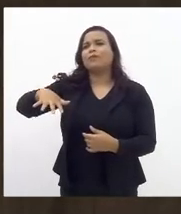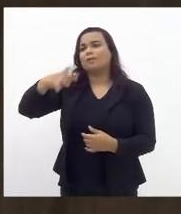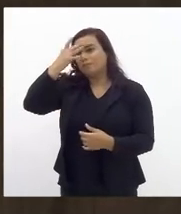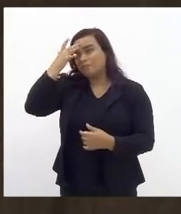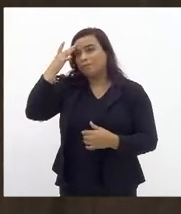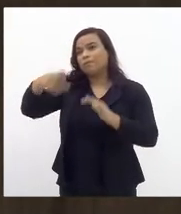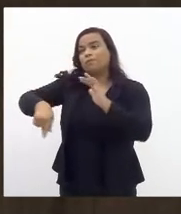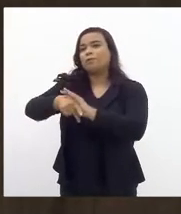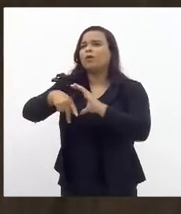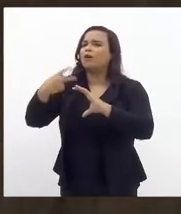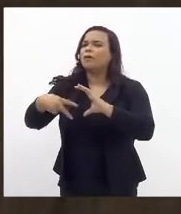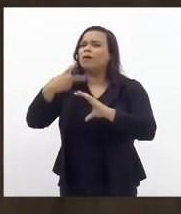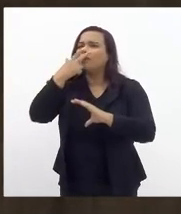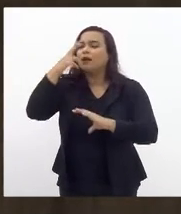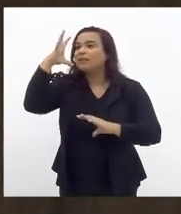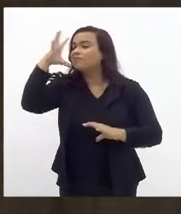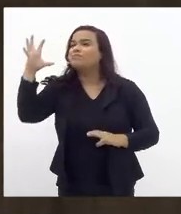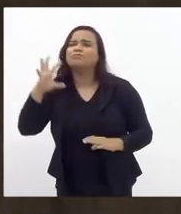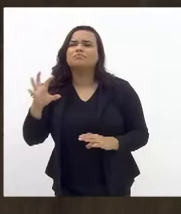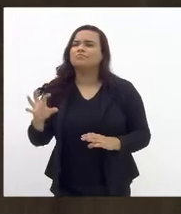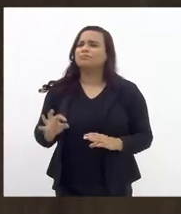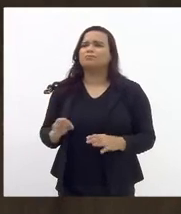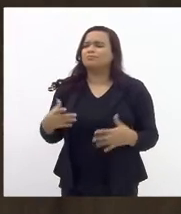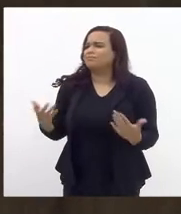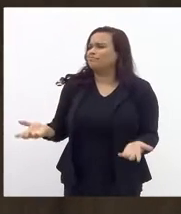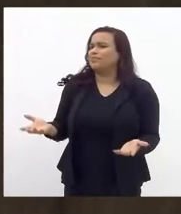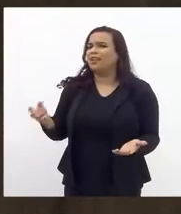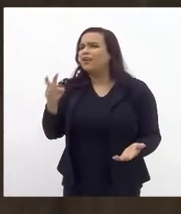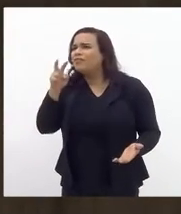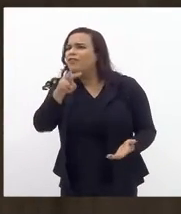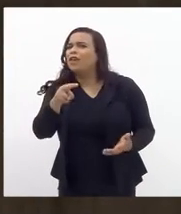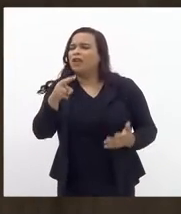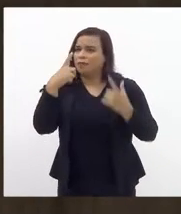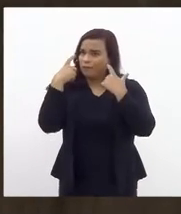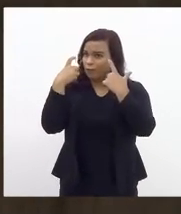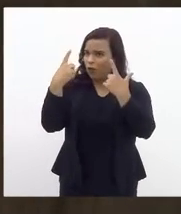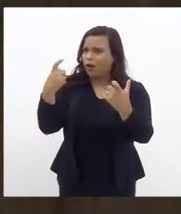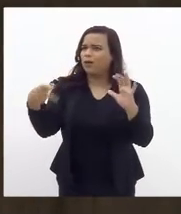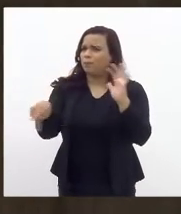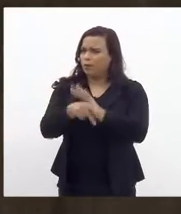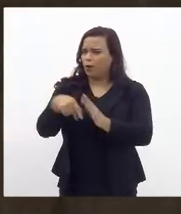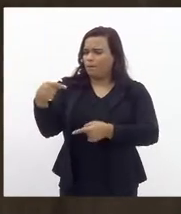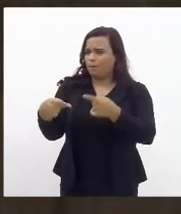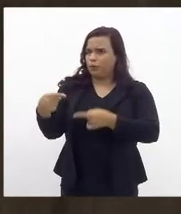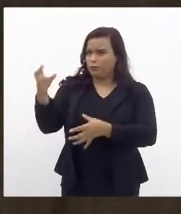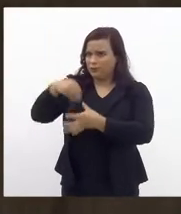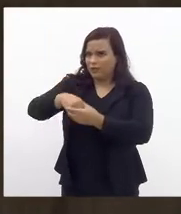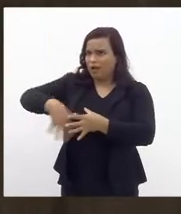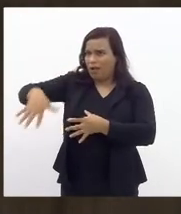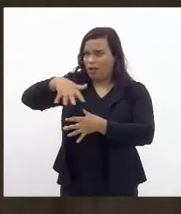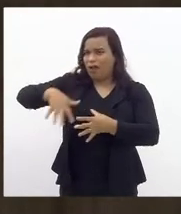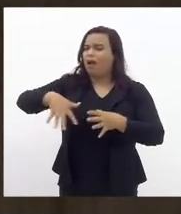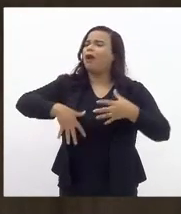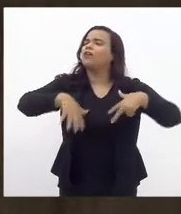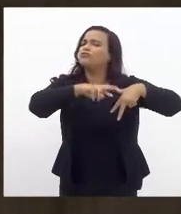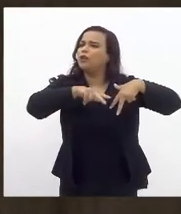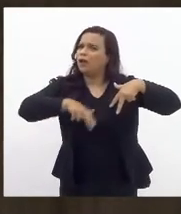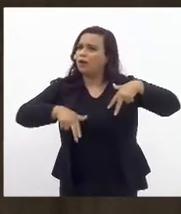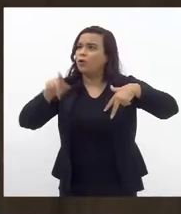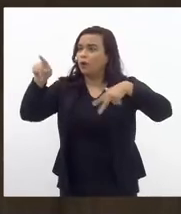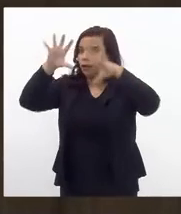não entender, tia Ju, que a violência política de gênero é reconhecida pelo Tribunal